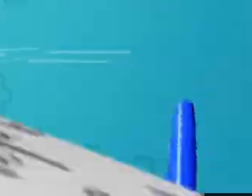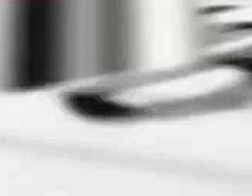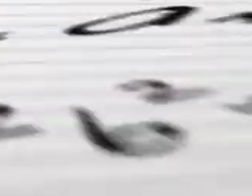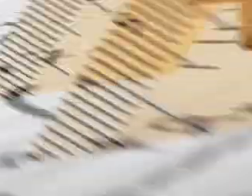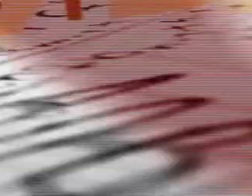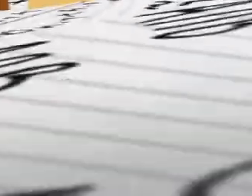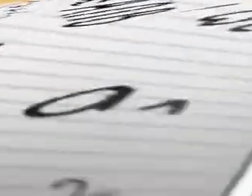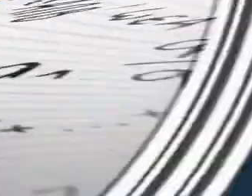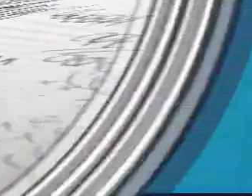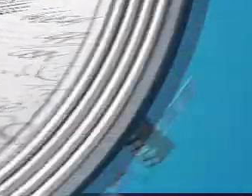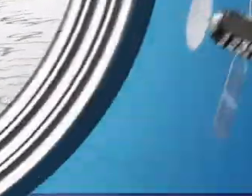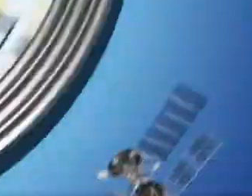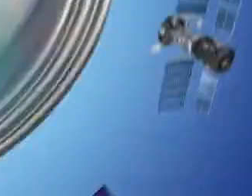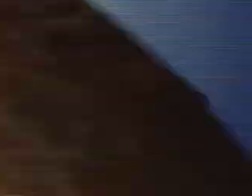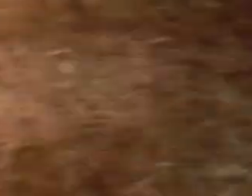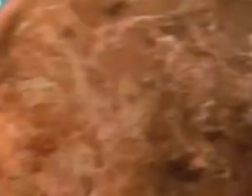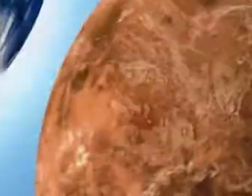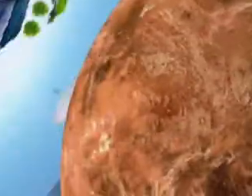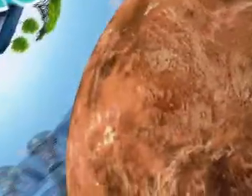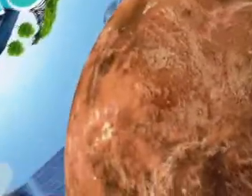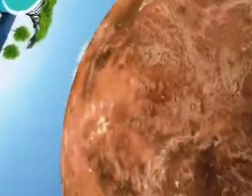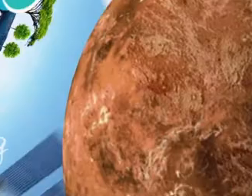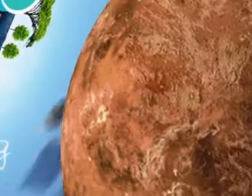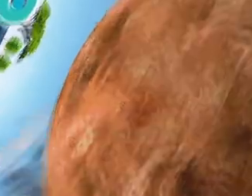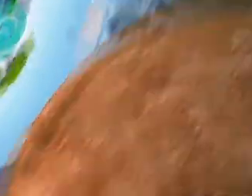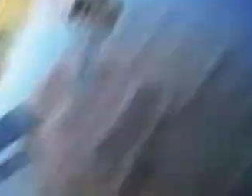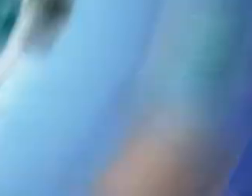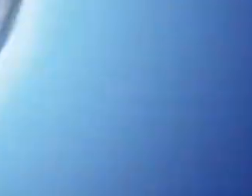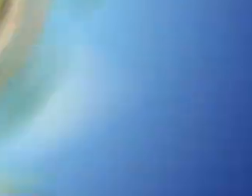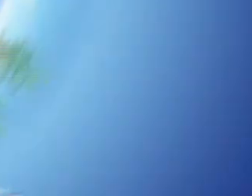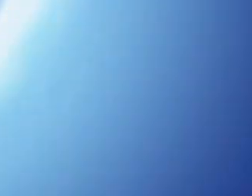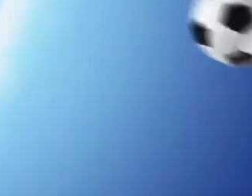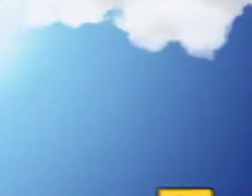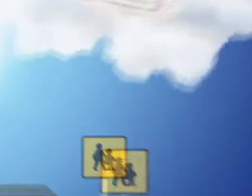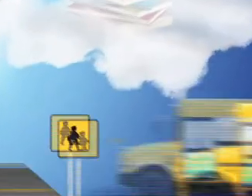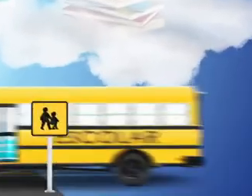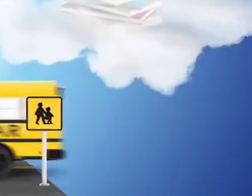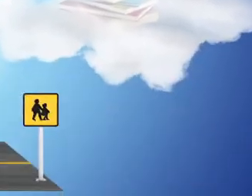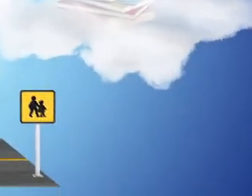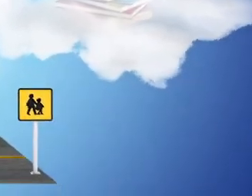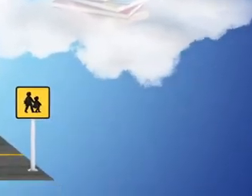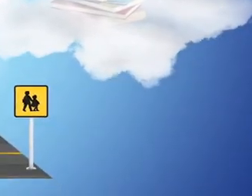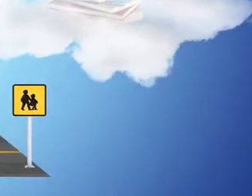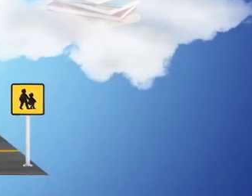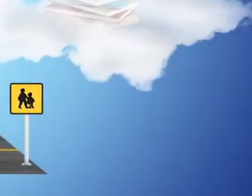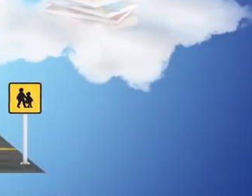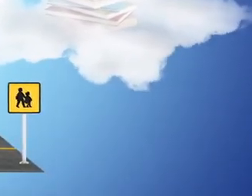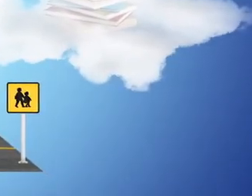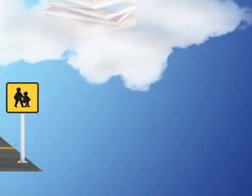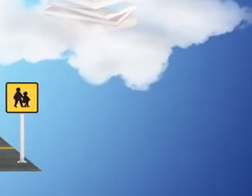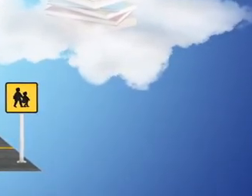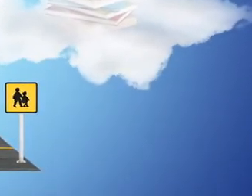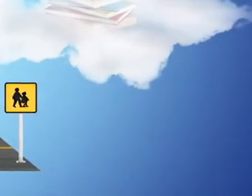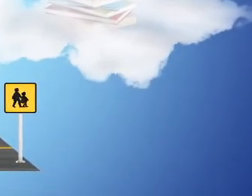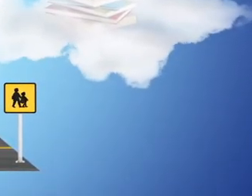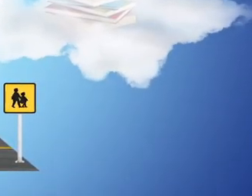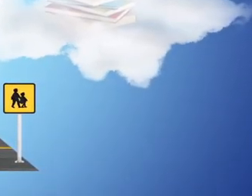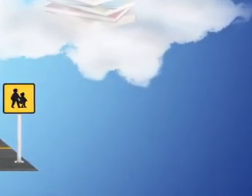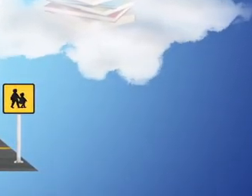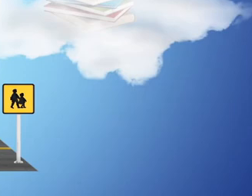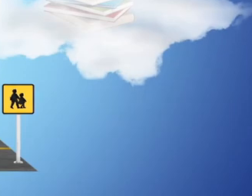Legendas